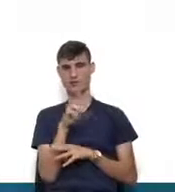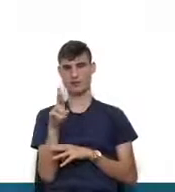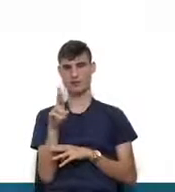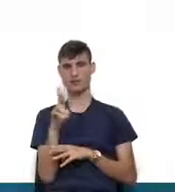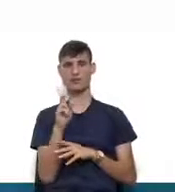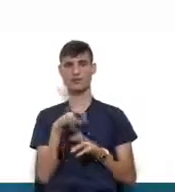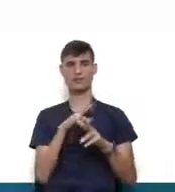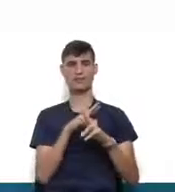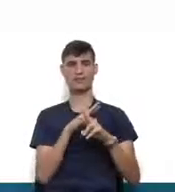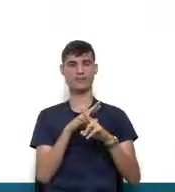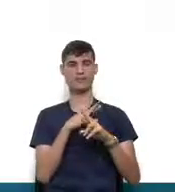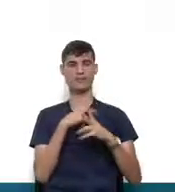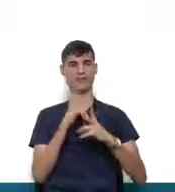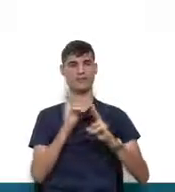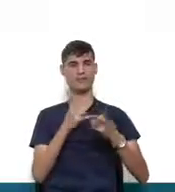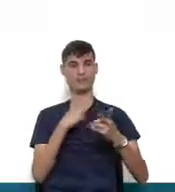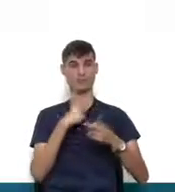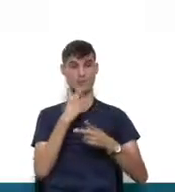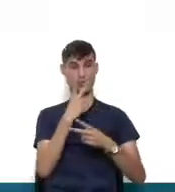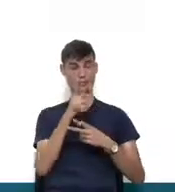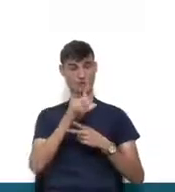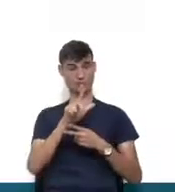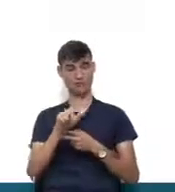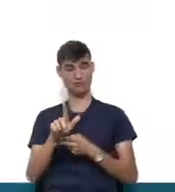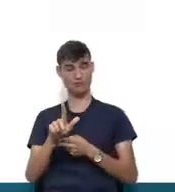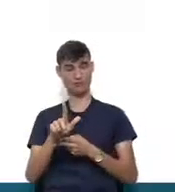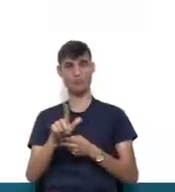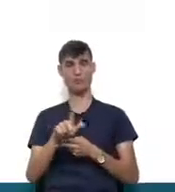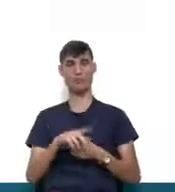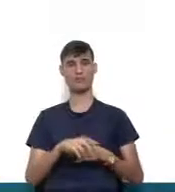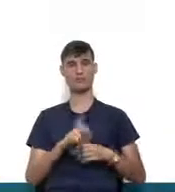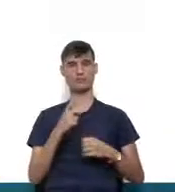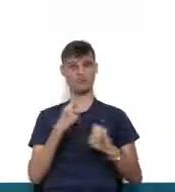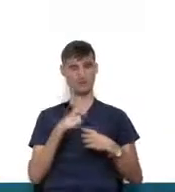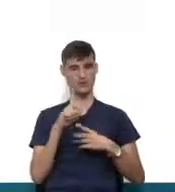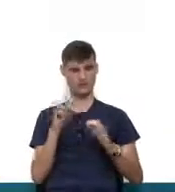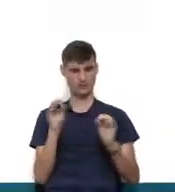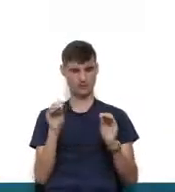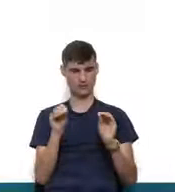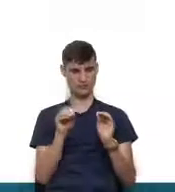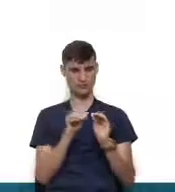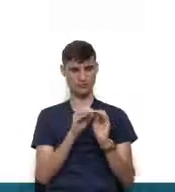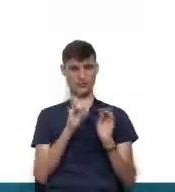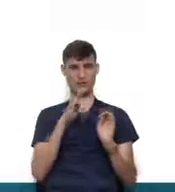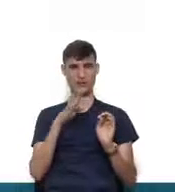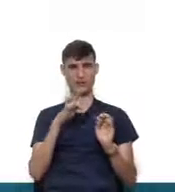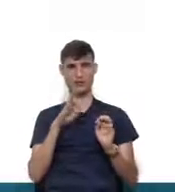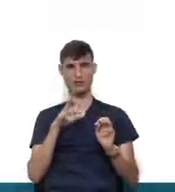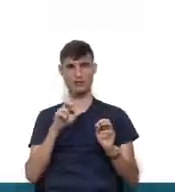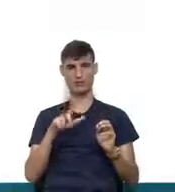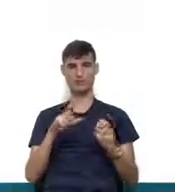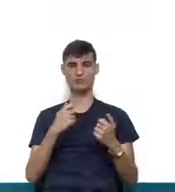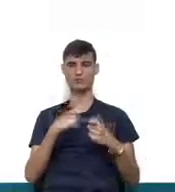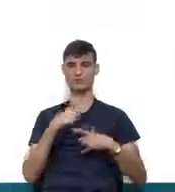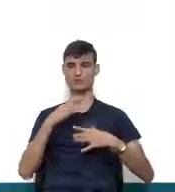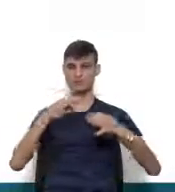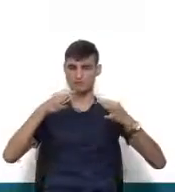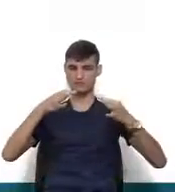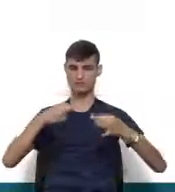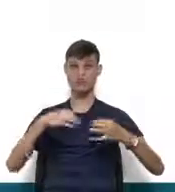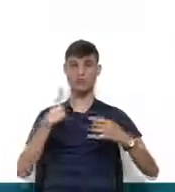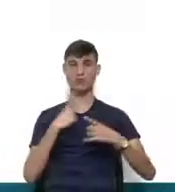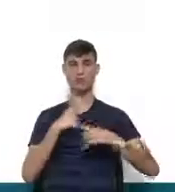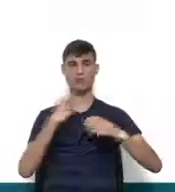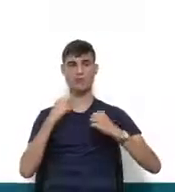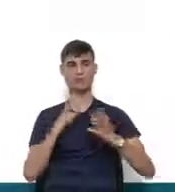for periódica de período 2L, tem que ser integrável, tem que ser absolutamente integrável, a gente